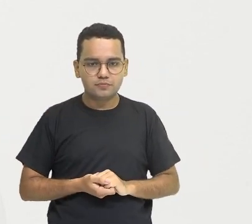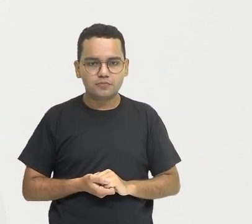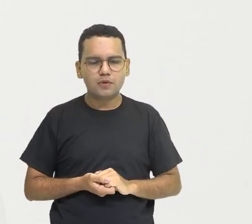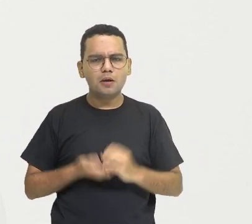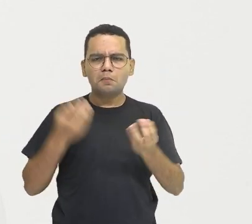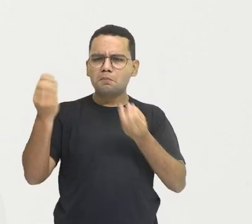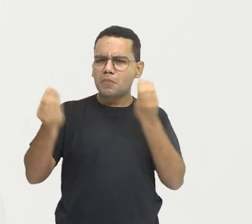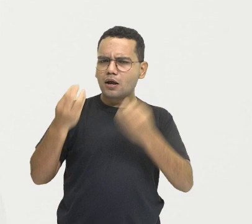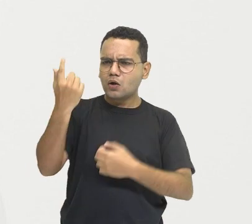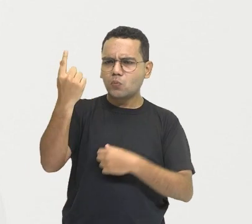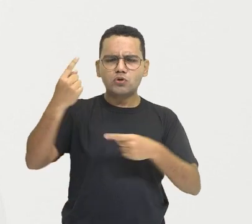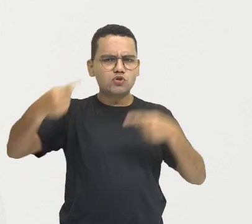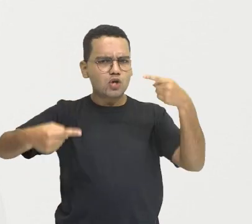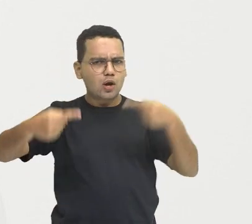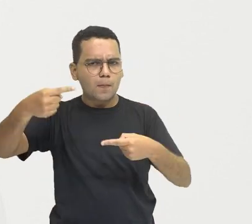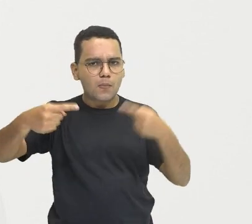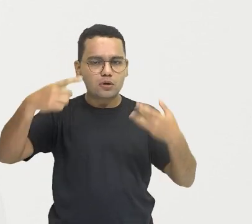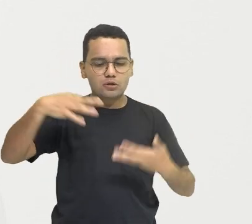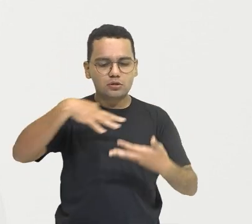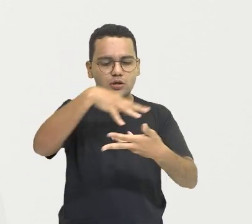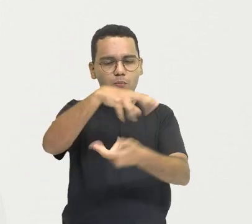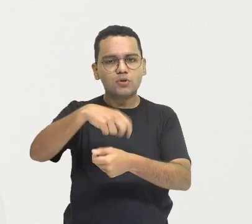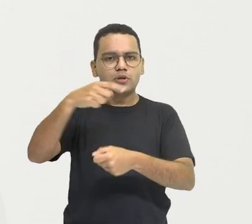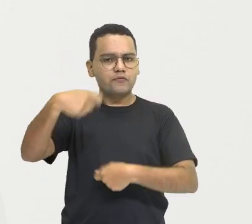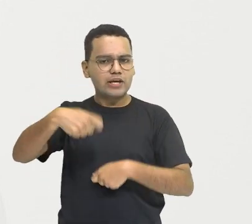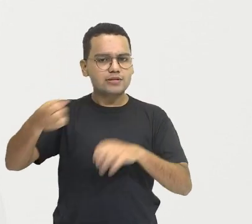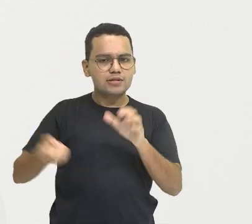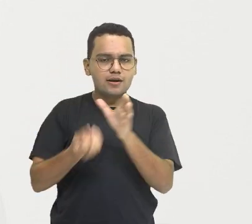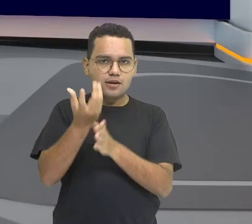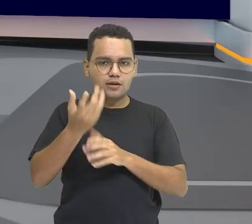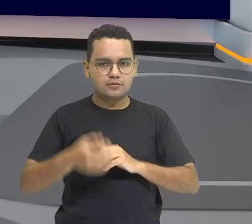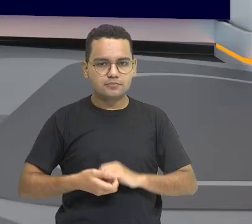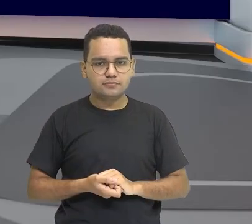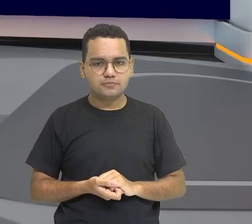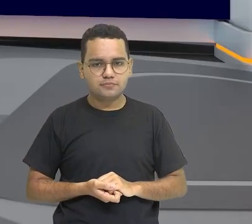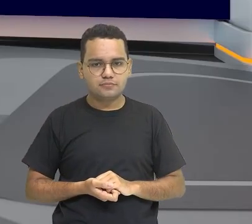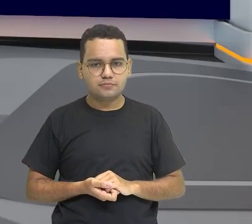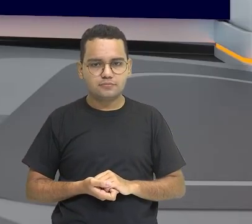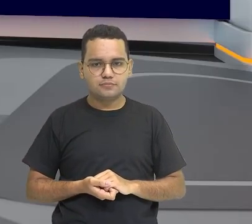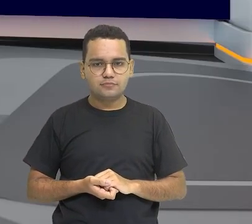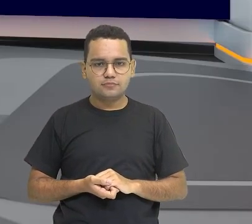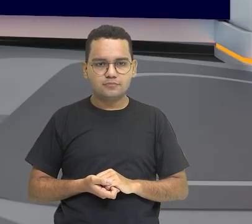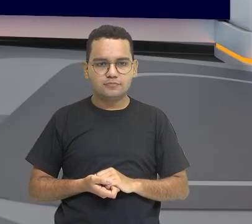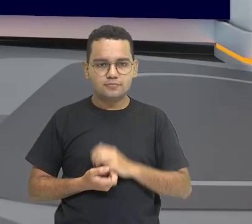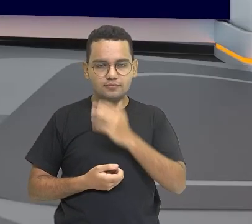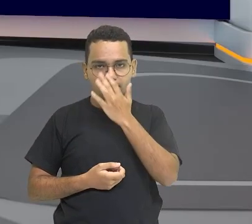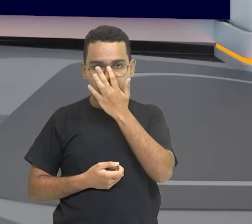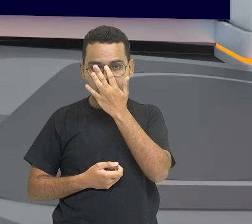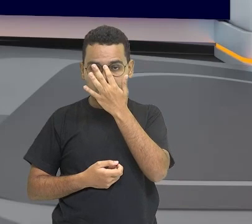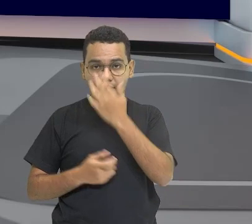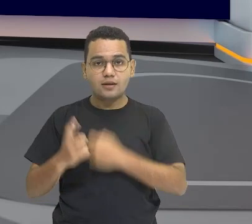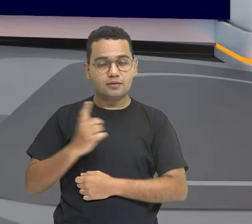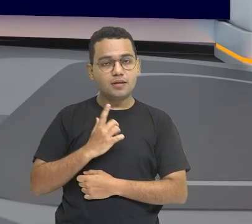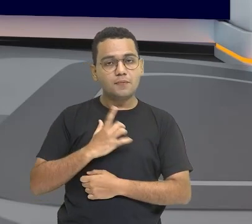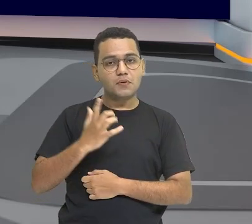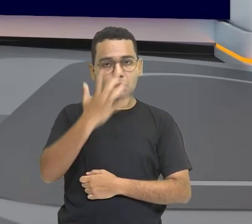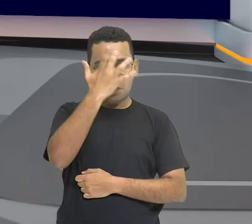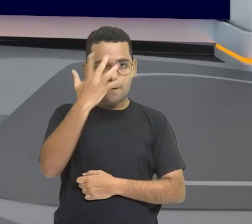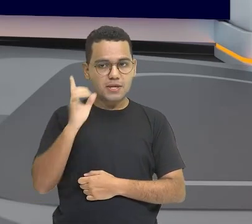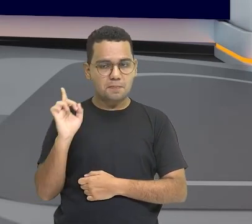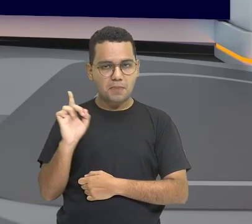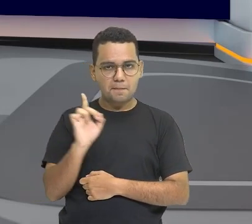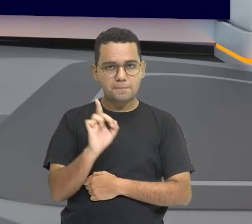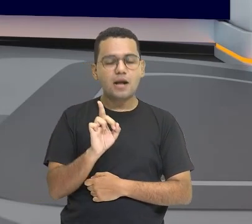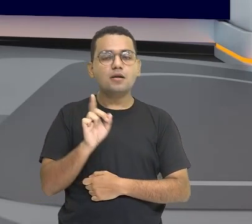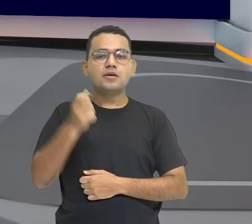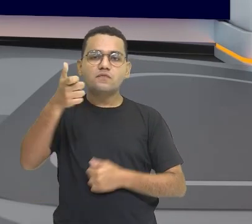ordem geopolítica mundial que vai surgir? Trouxe aqui para a gente o Curumim, que vai explicar um pouquinho como é